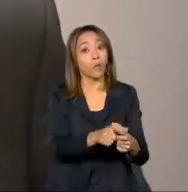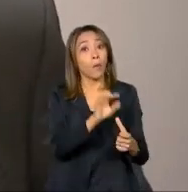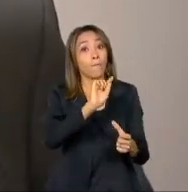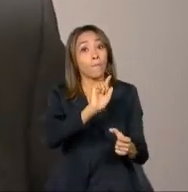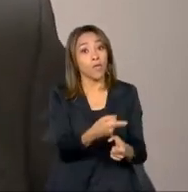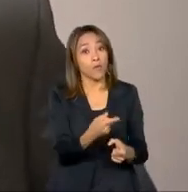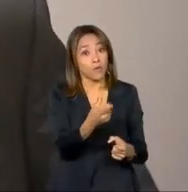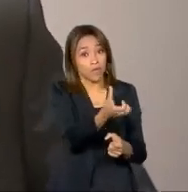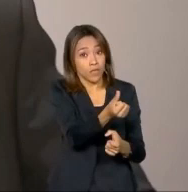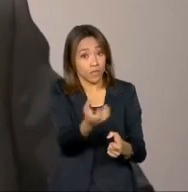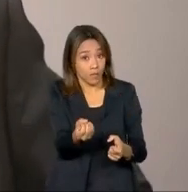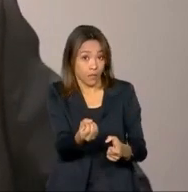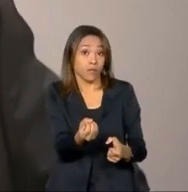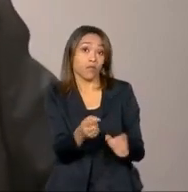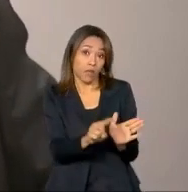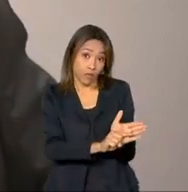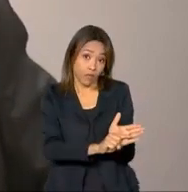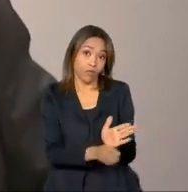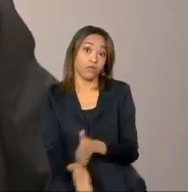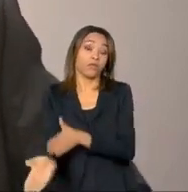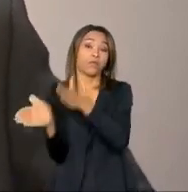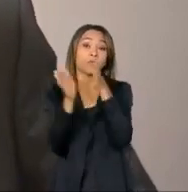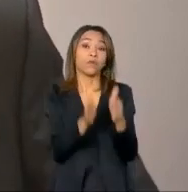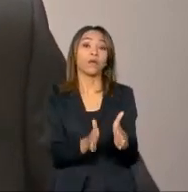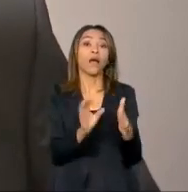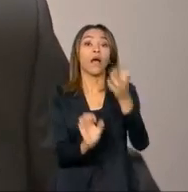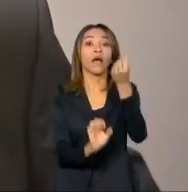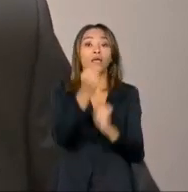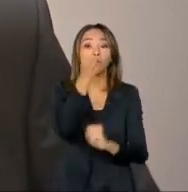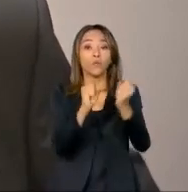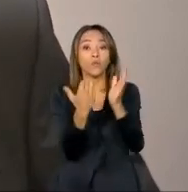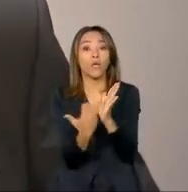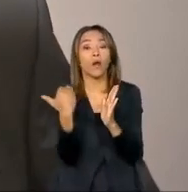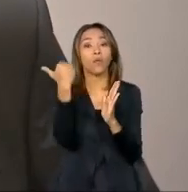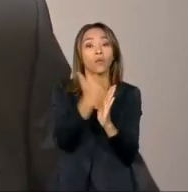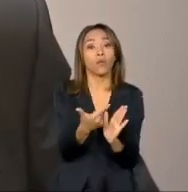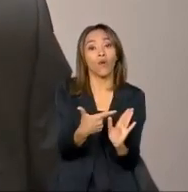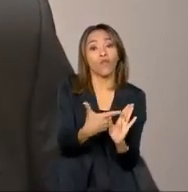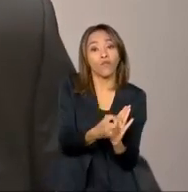negativo. A indústria cresceu, emprego